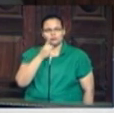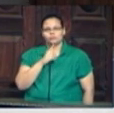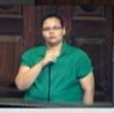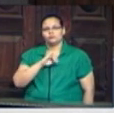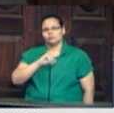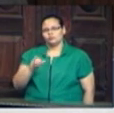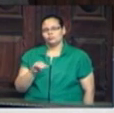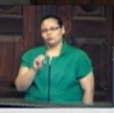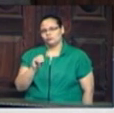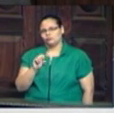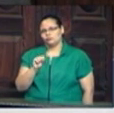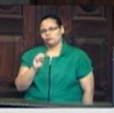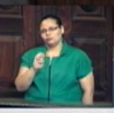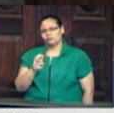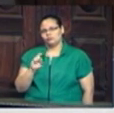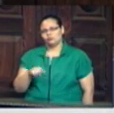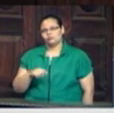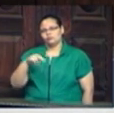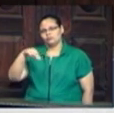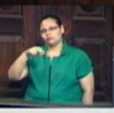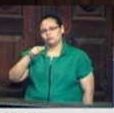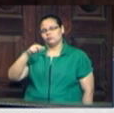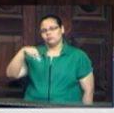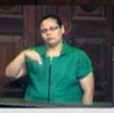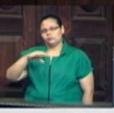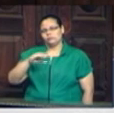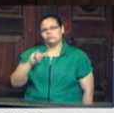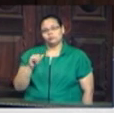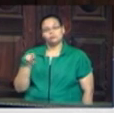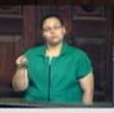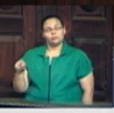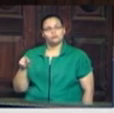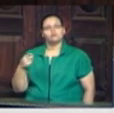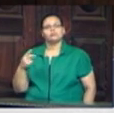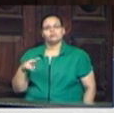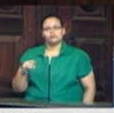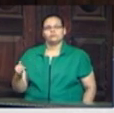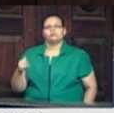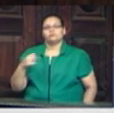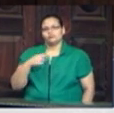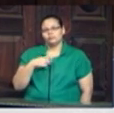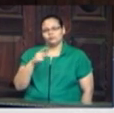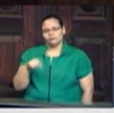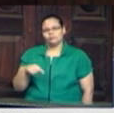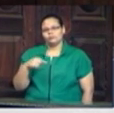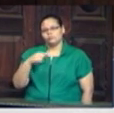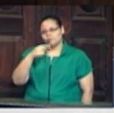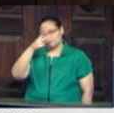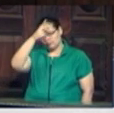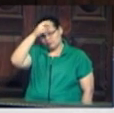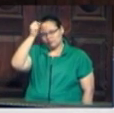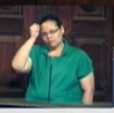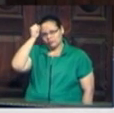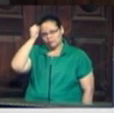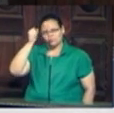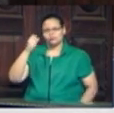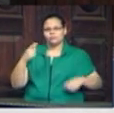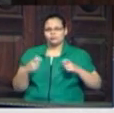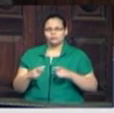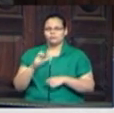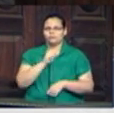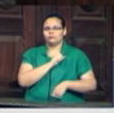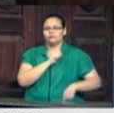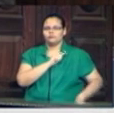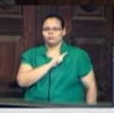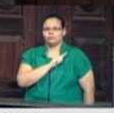José Luiz Lance, que assumirá a prefeitura de São Gonçalo. Silas Bento,